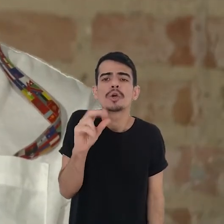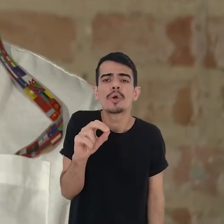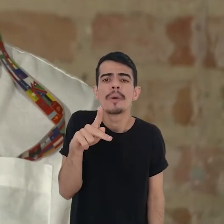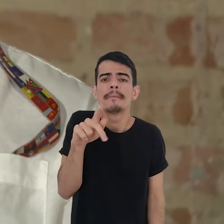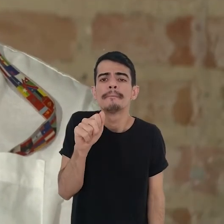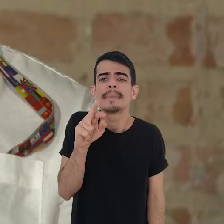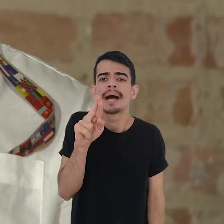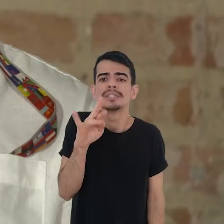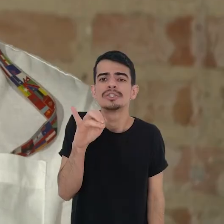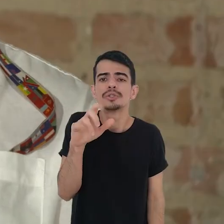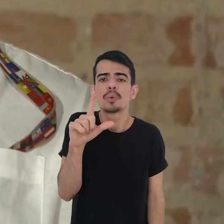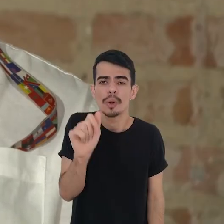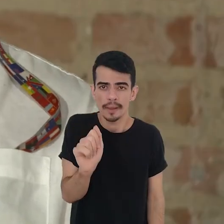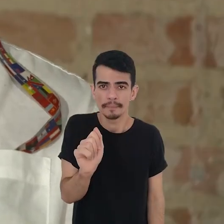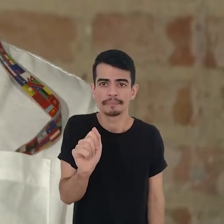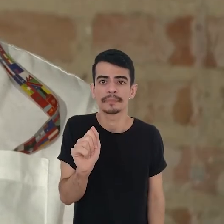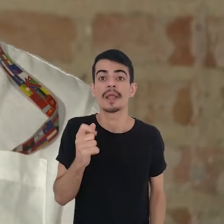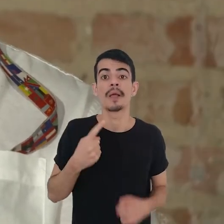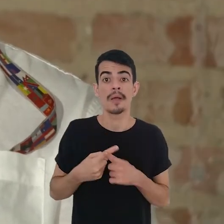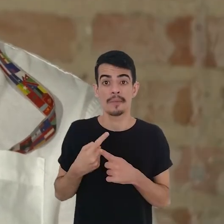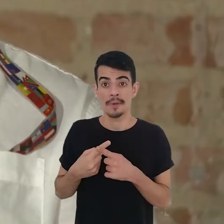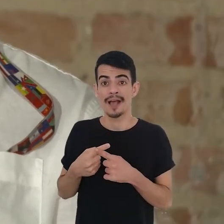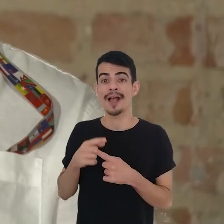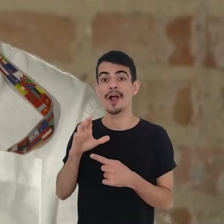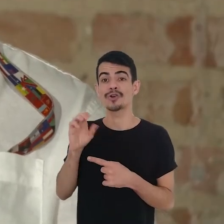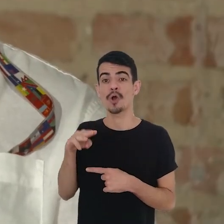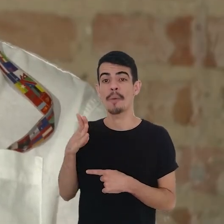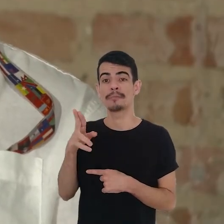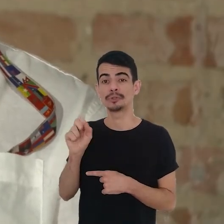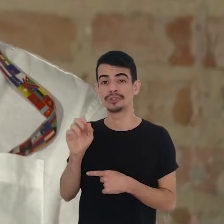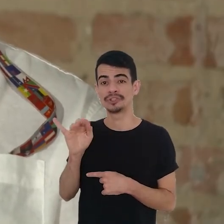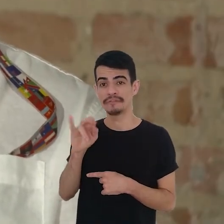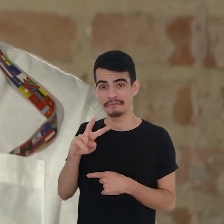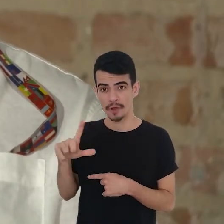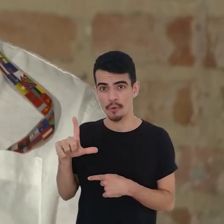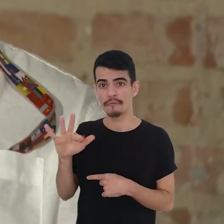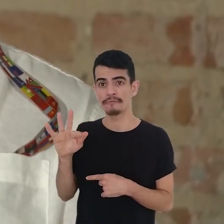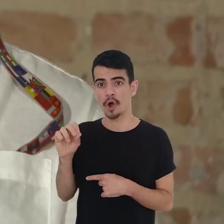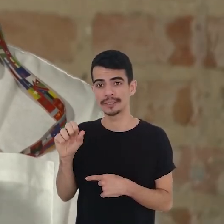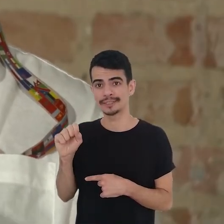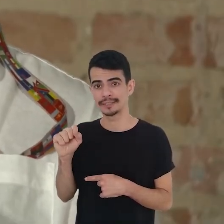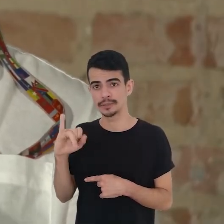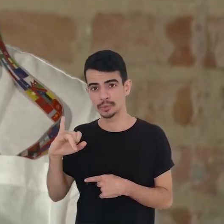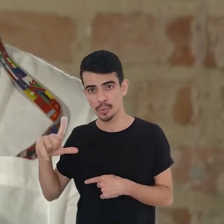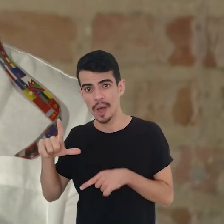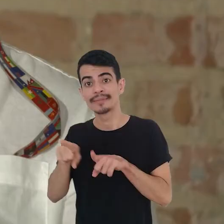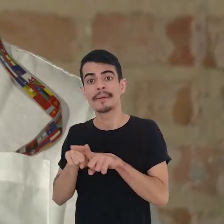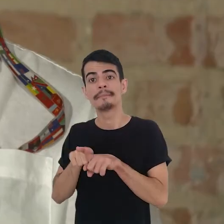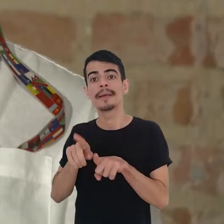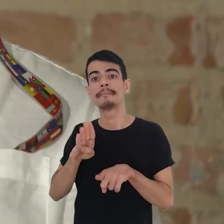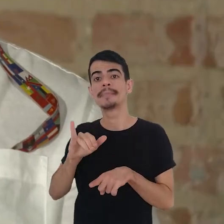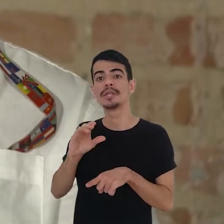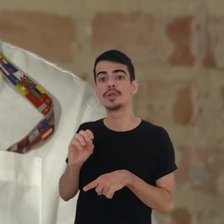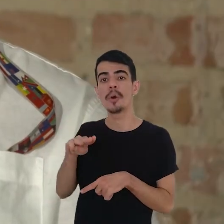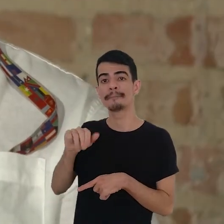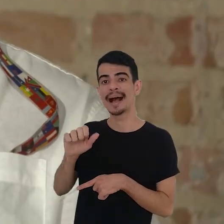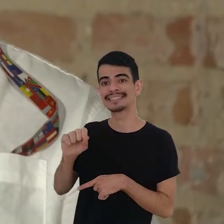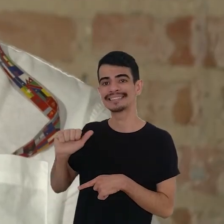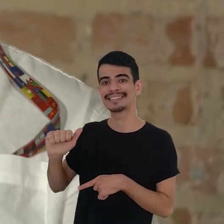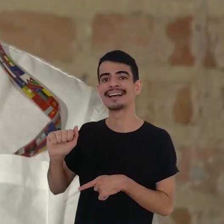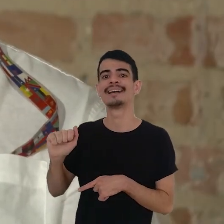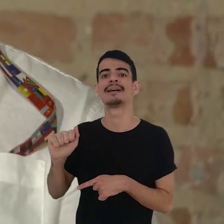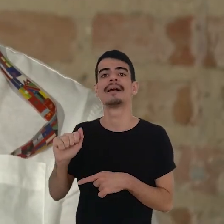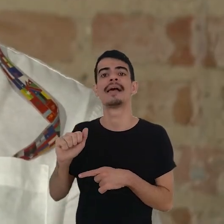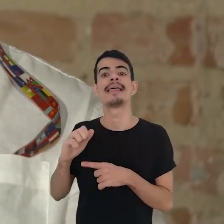uma micropartícula produzida pela queima de combustível fóssil e queima de biomassa. Essa